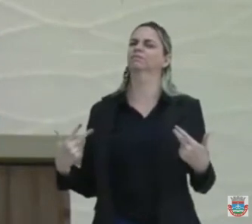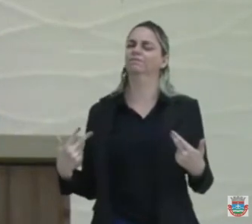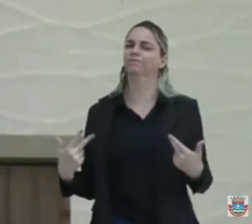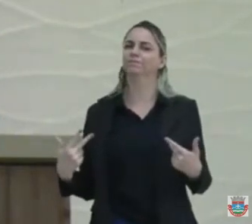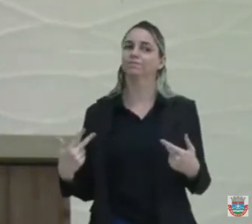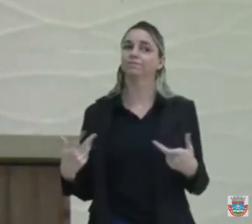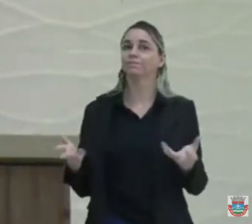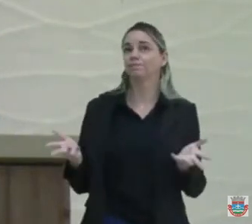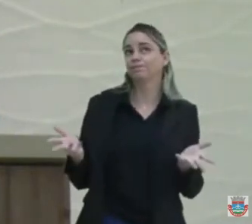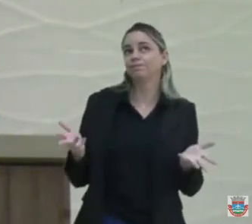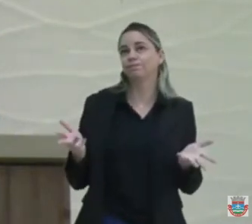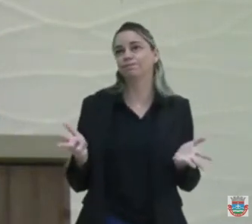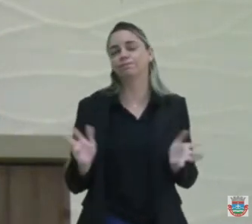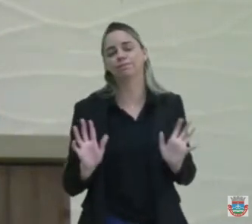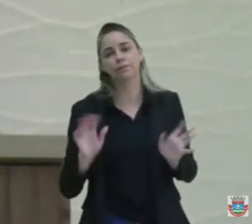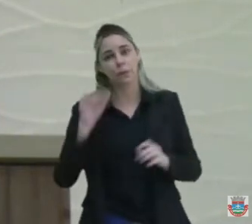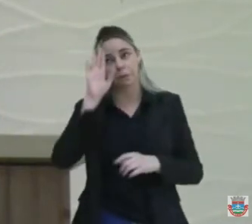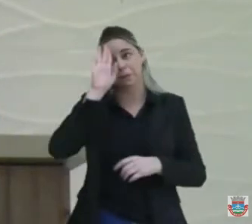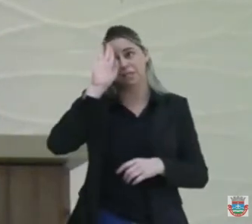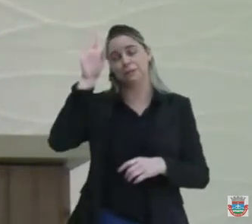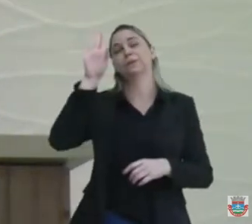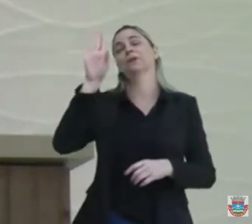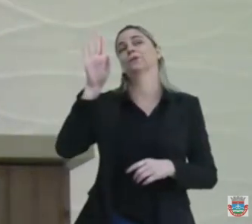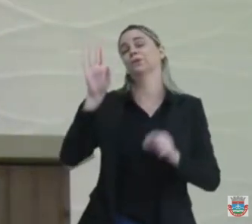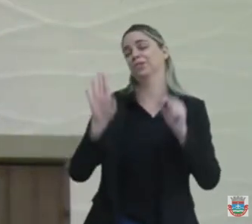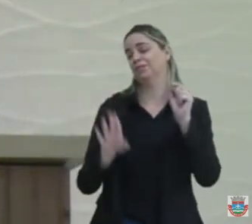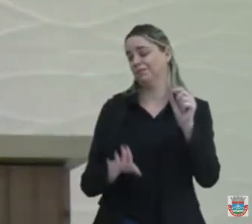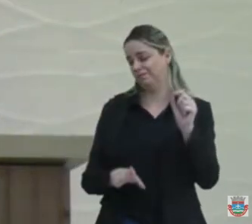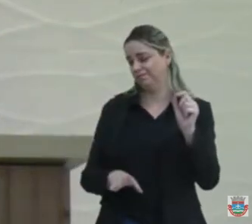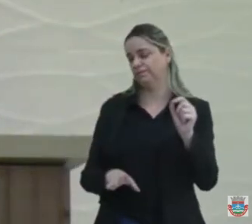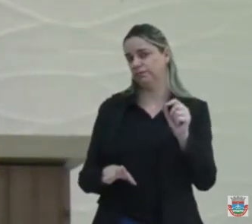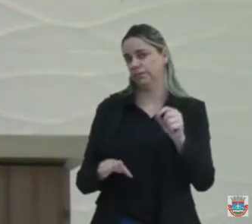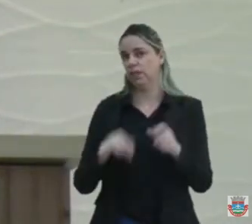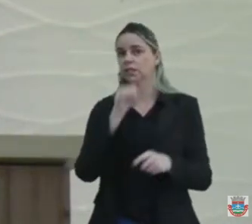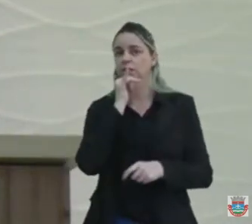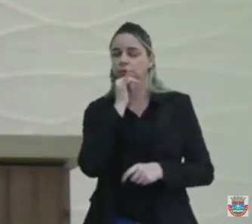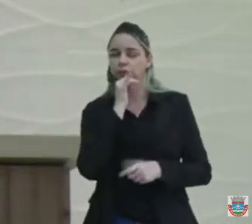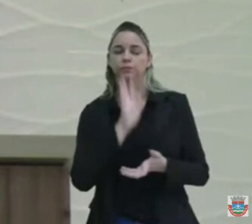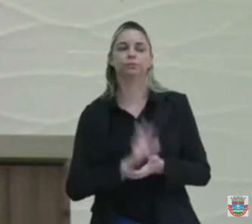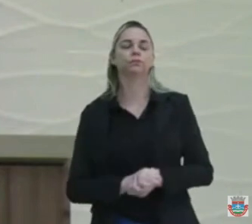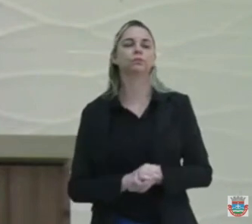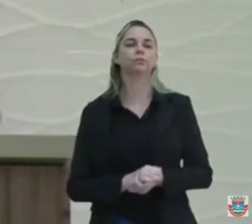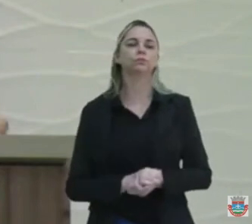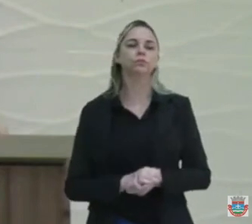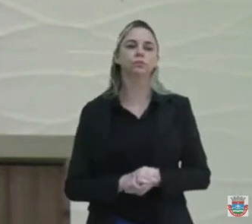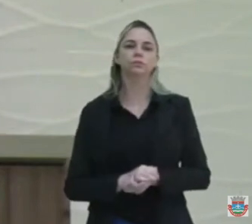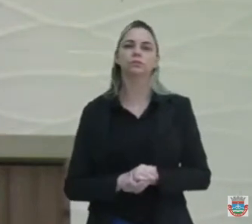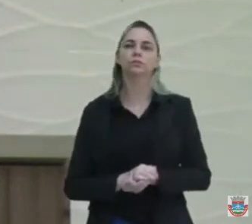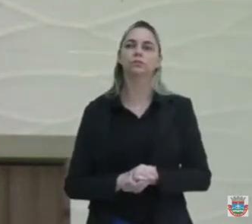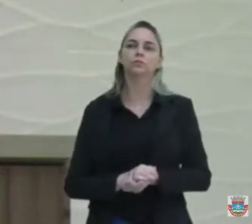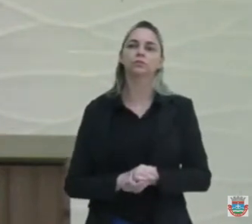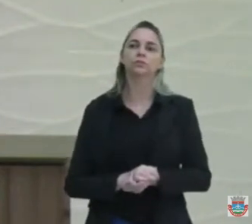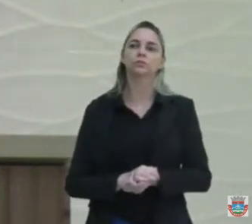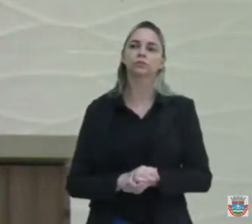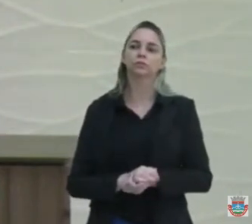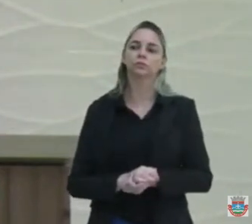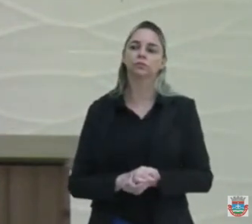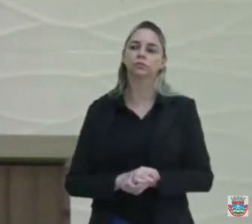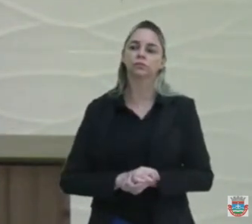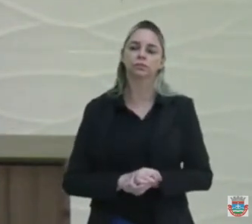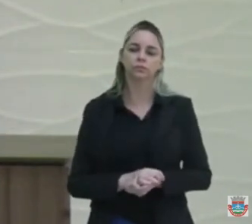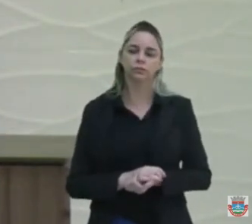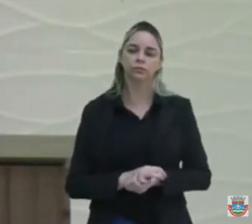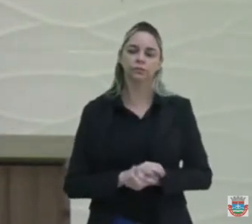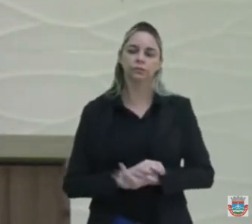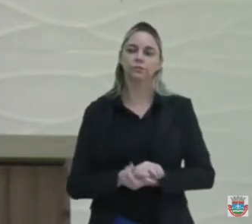Inclusive, eu acho que na procissão que teve aí, a procissão que